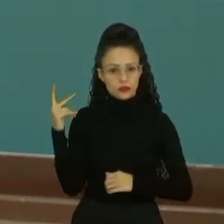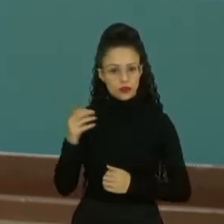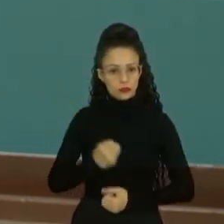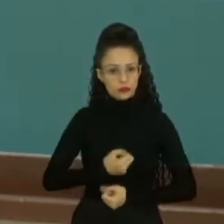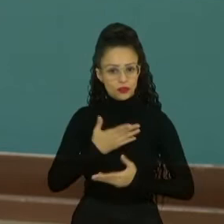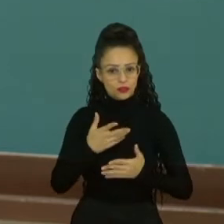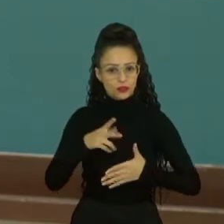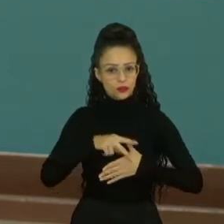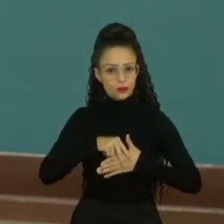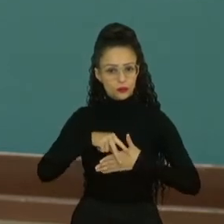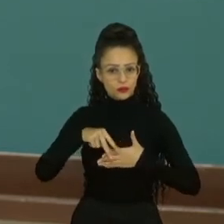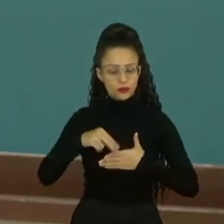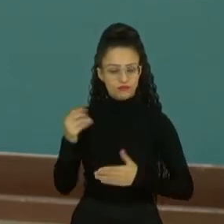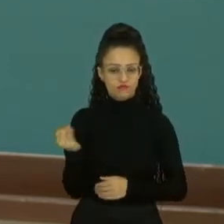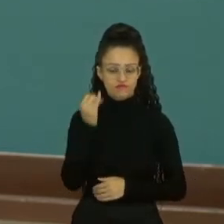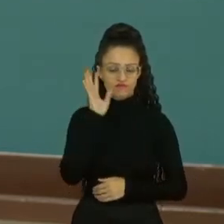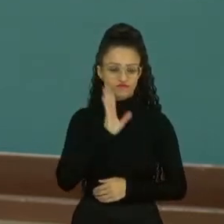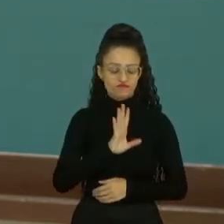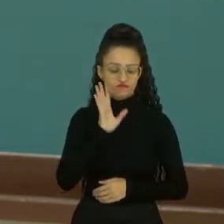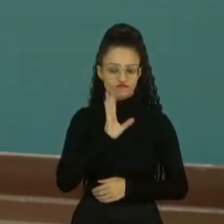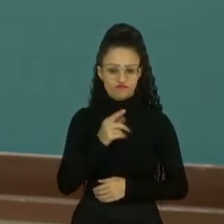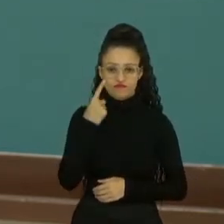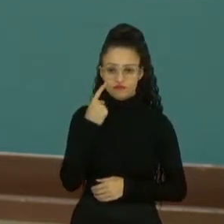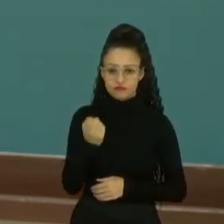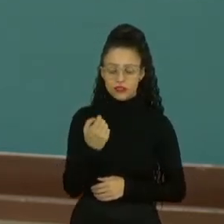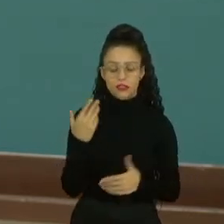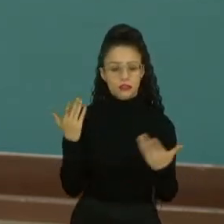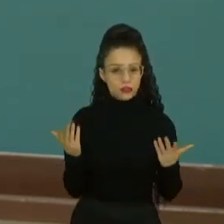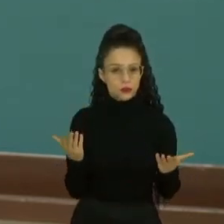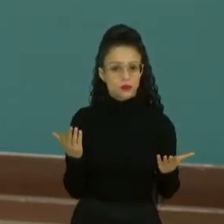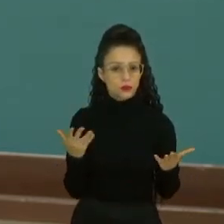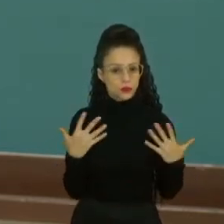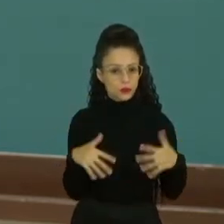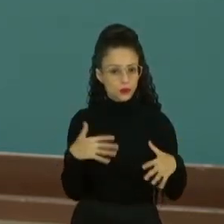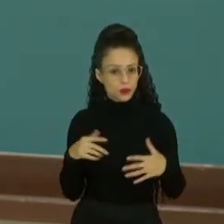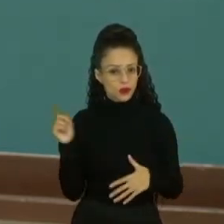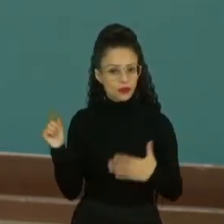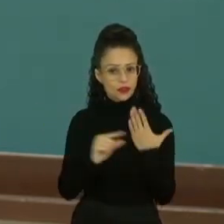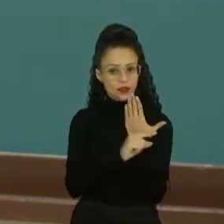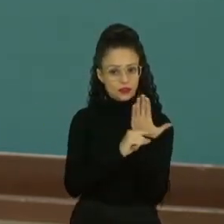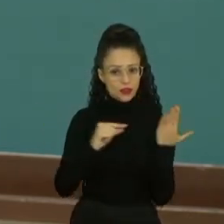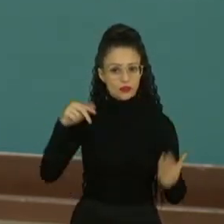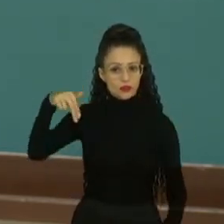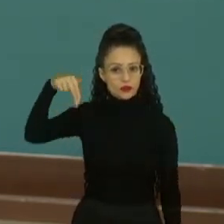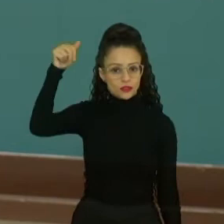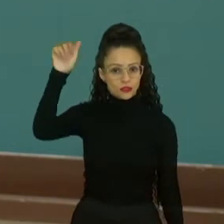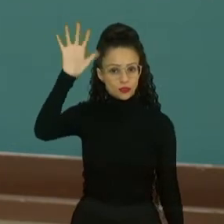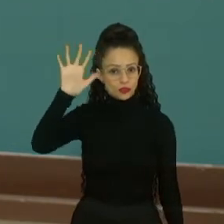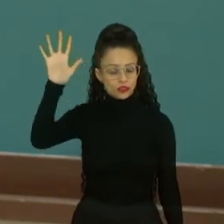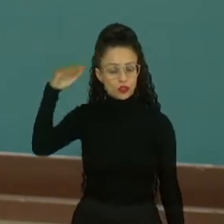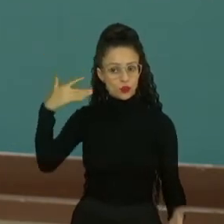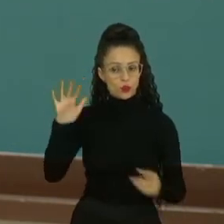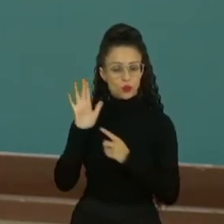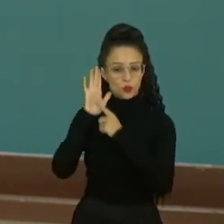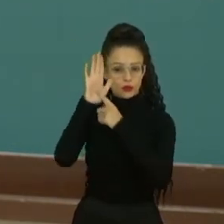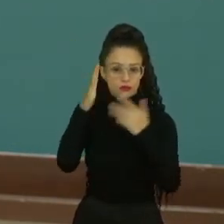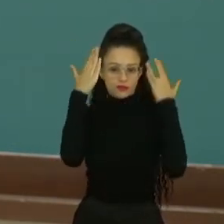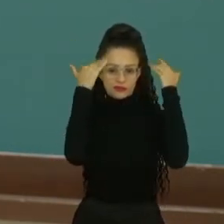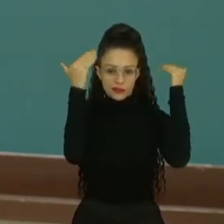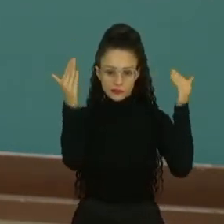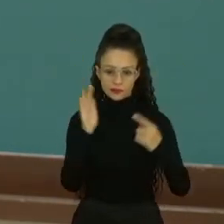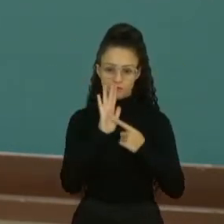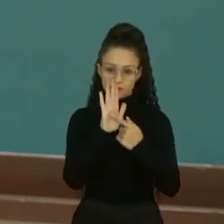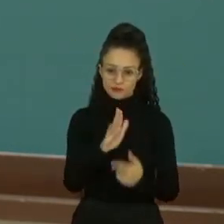né? Então é muito legal, muito interessante nós vermos aí um autor nordestino se destacando e trazendo aí